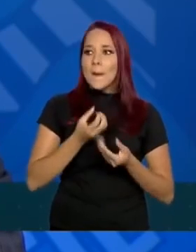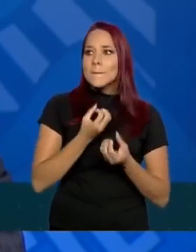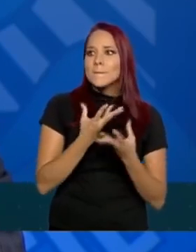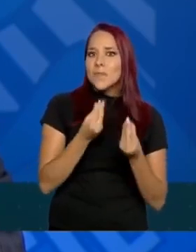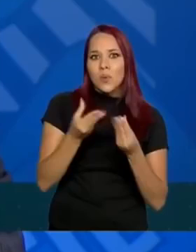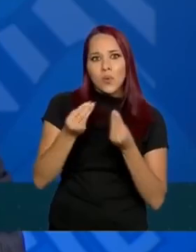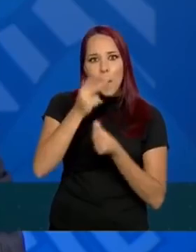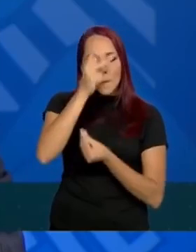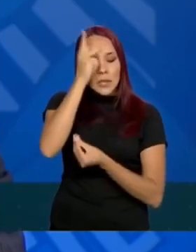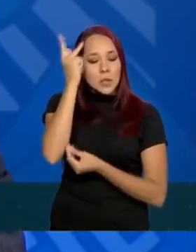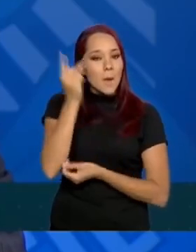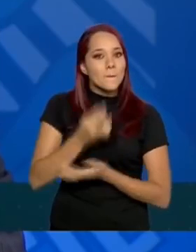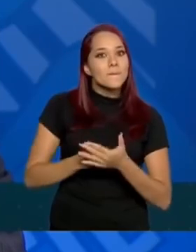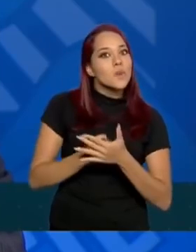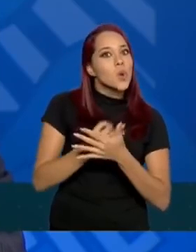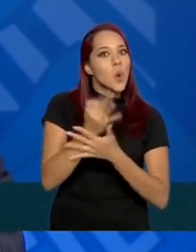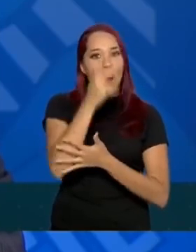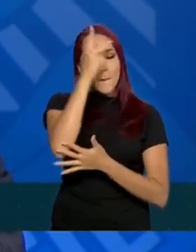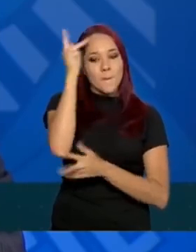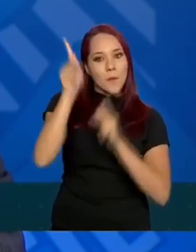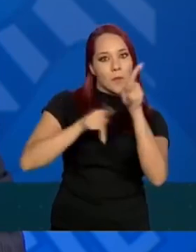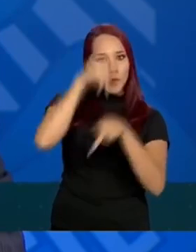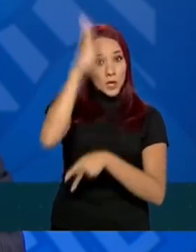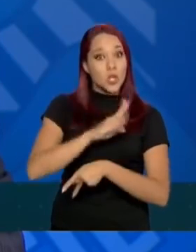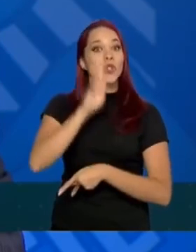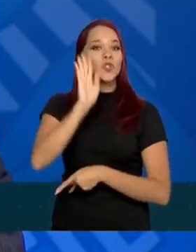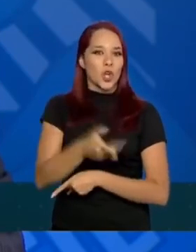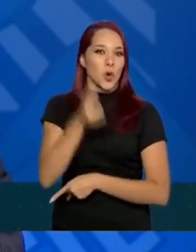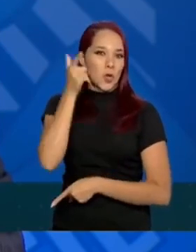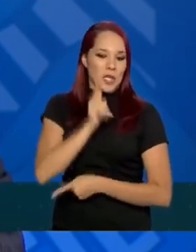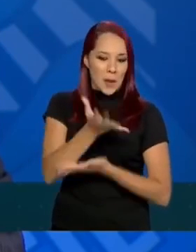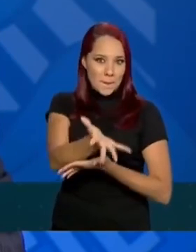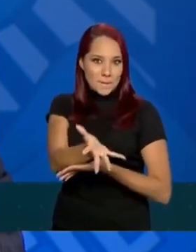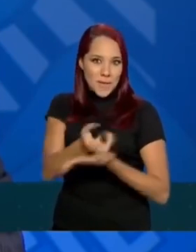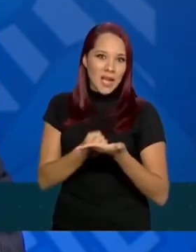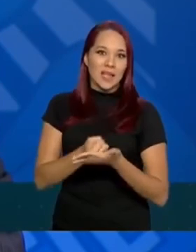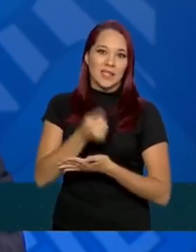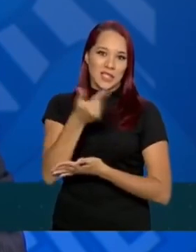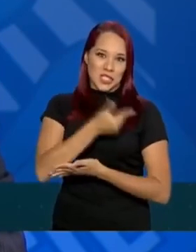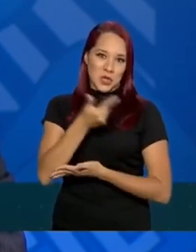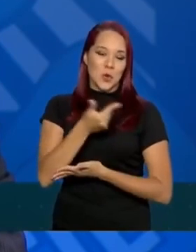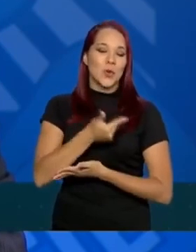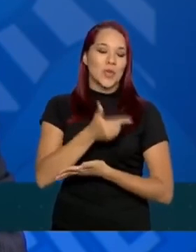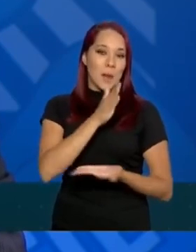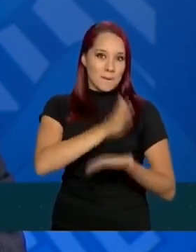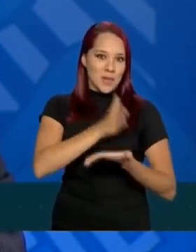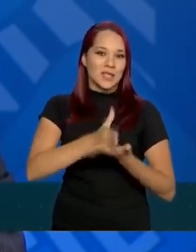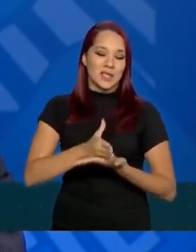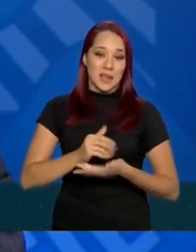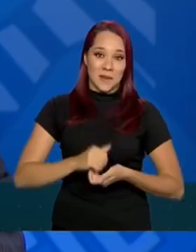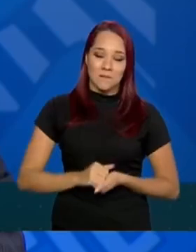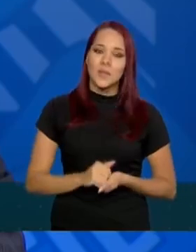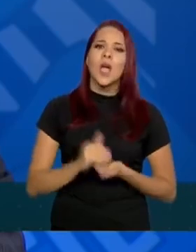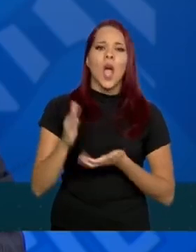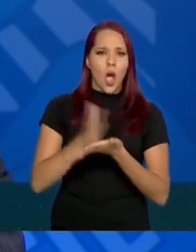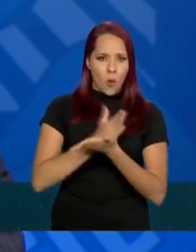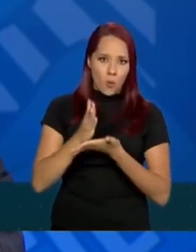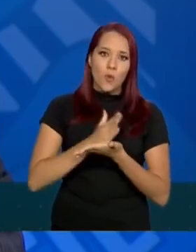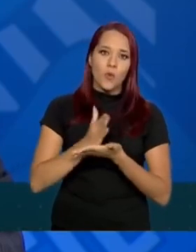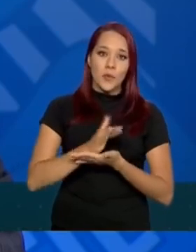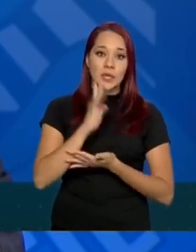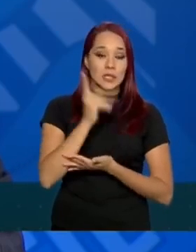milhões de brasileiros já receberão a segunda parcela. Algumas, inclusive, que